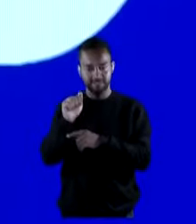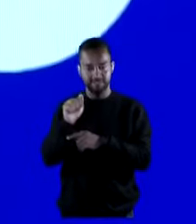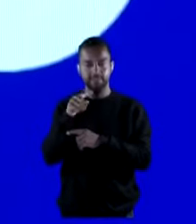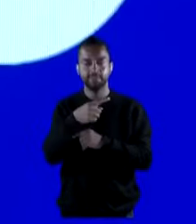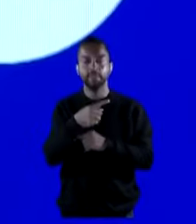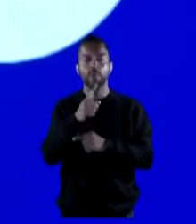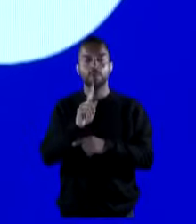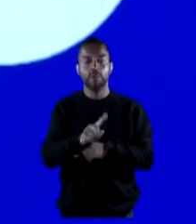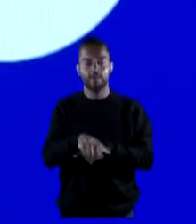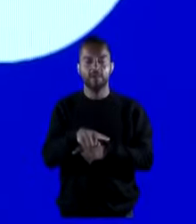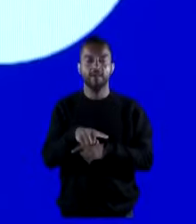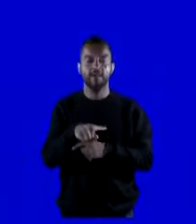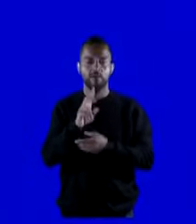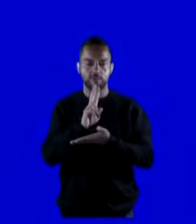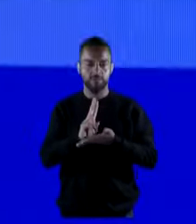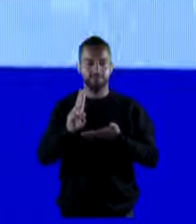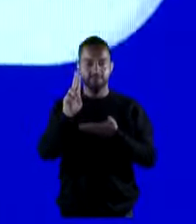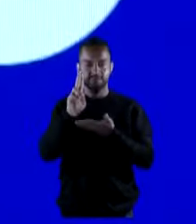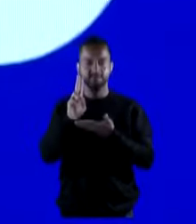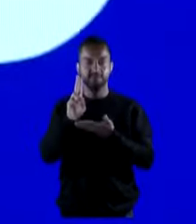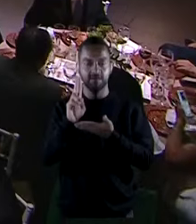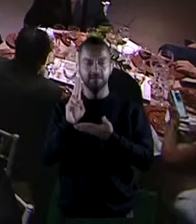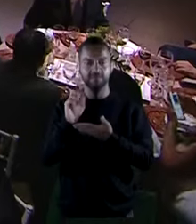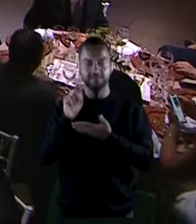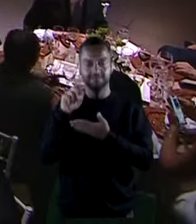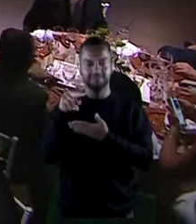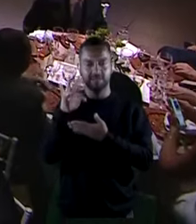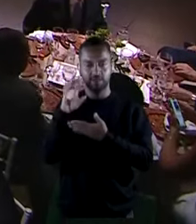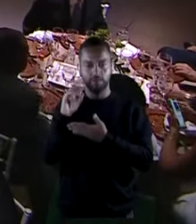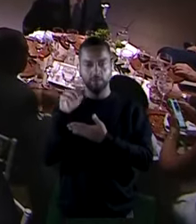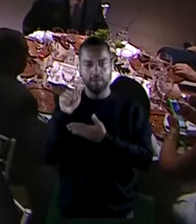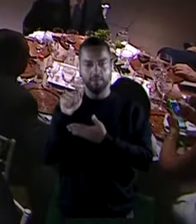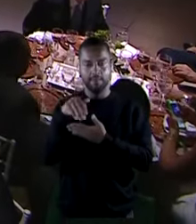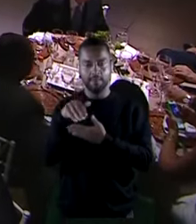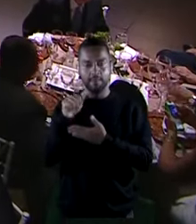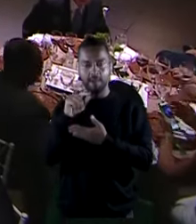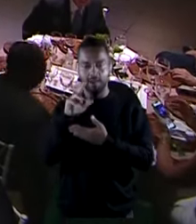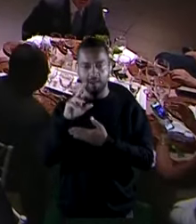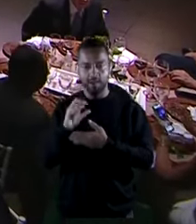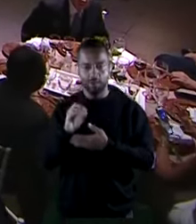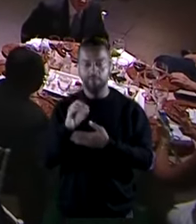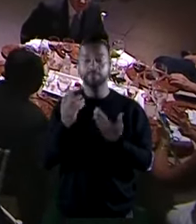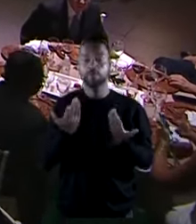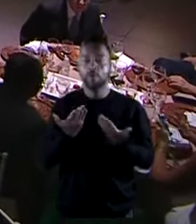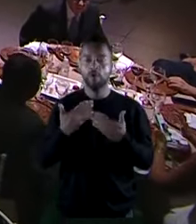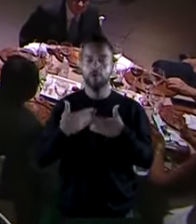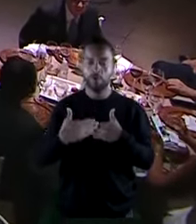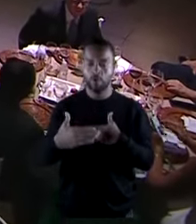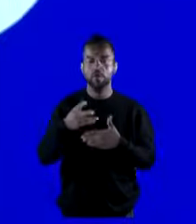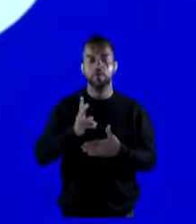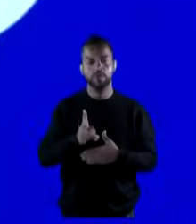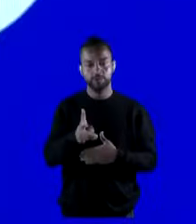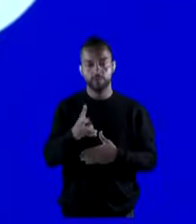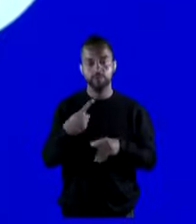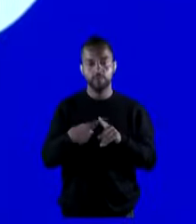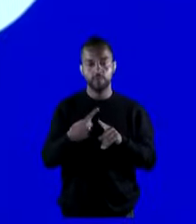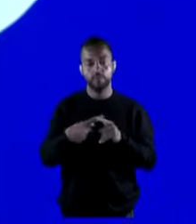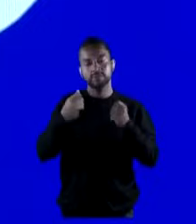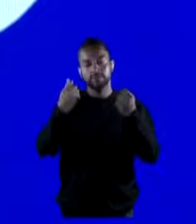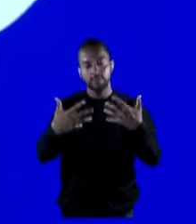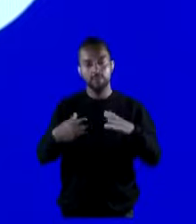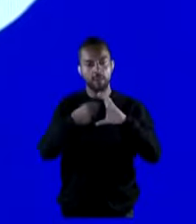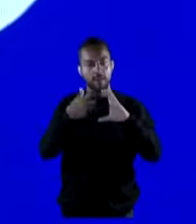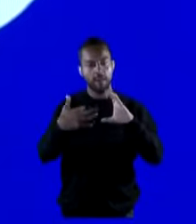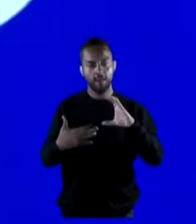a patrocinadora da arbitragem paulista. Mais uma vez, parabéns. Agora nós vamos em frente. A gente falou que uma das características